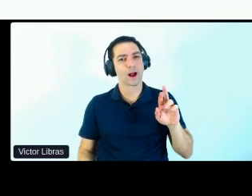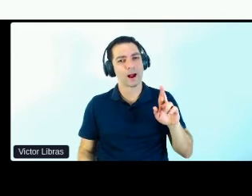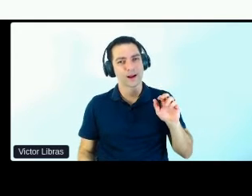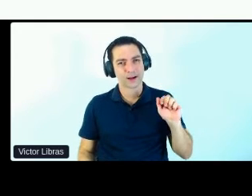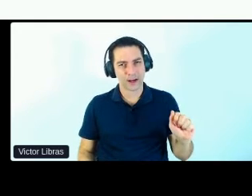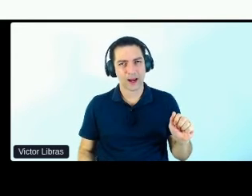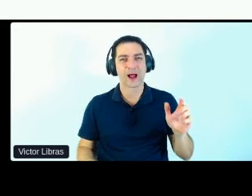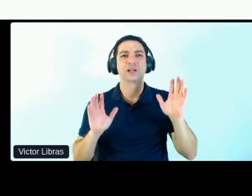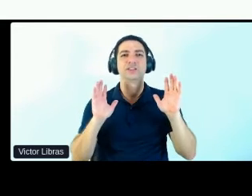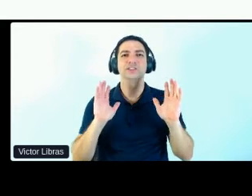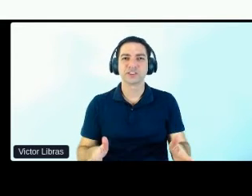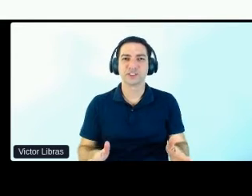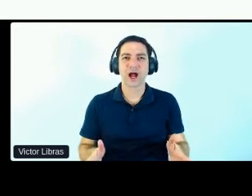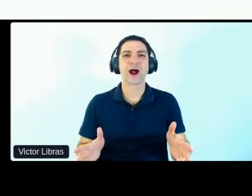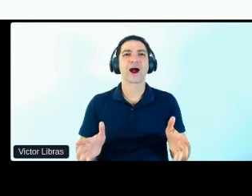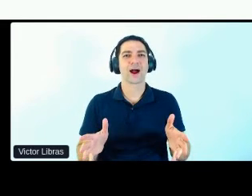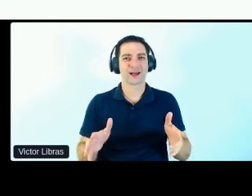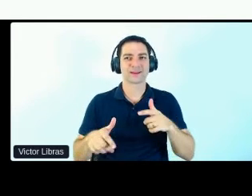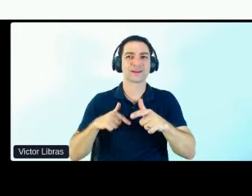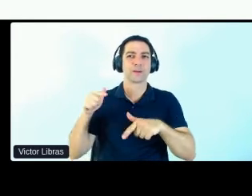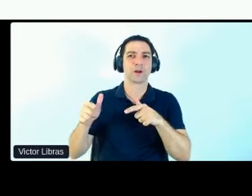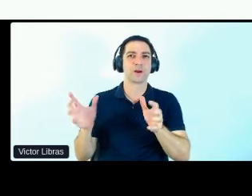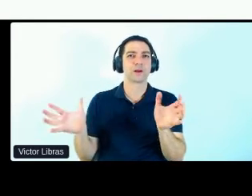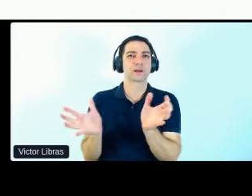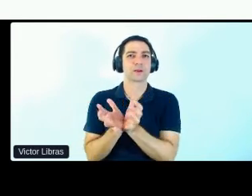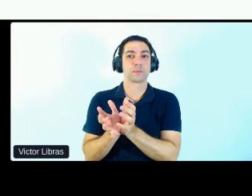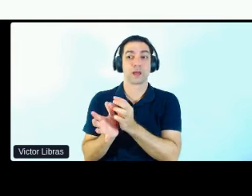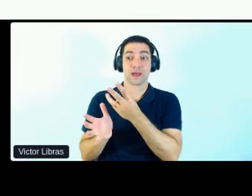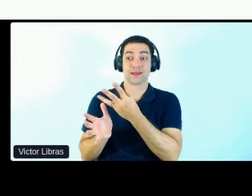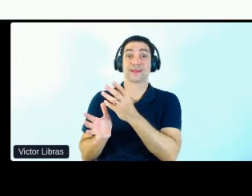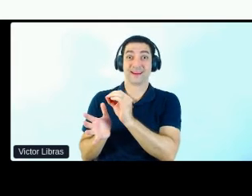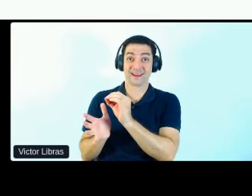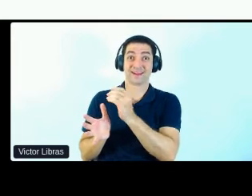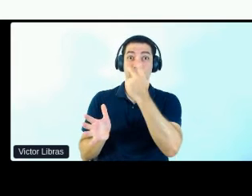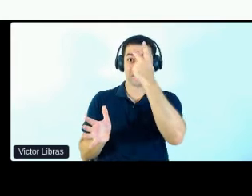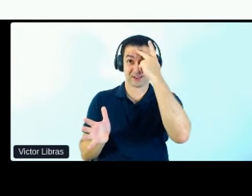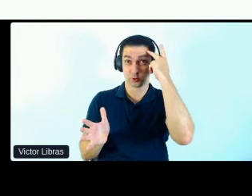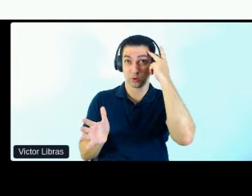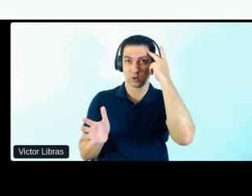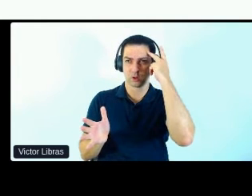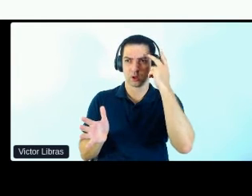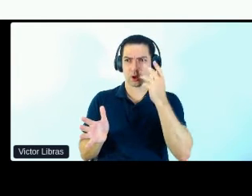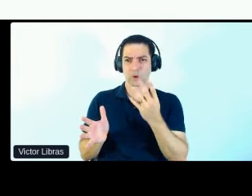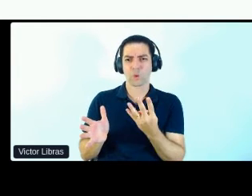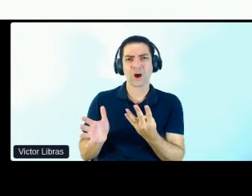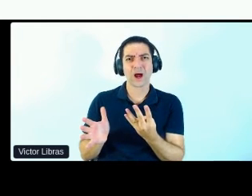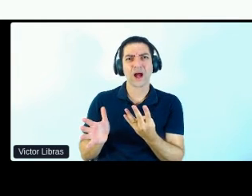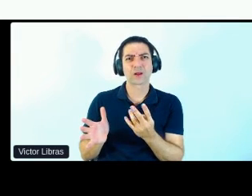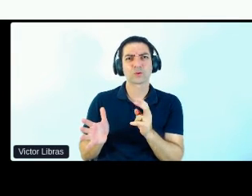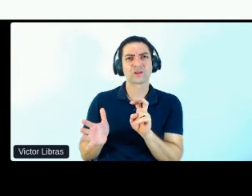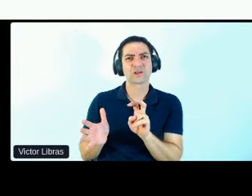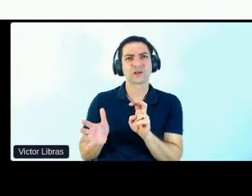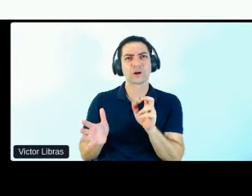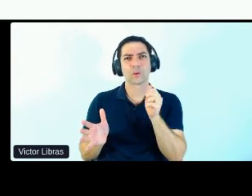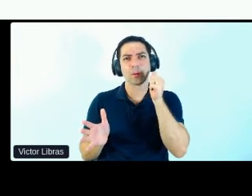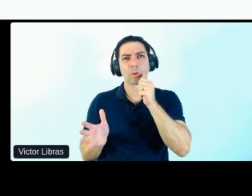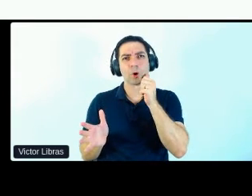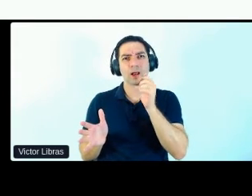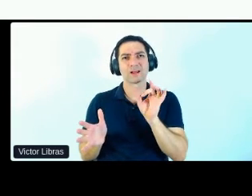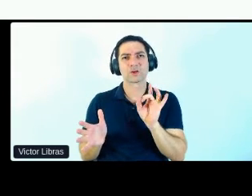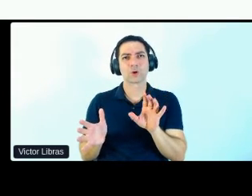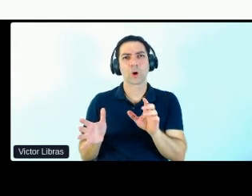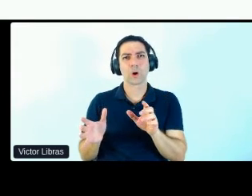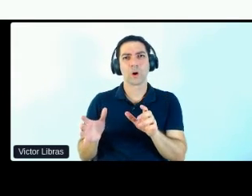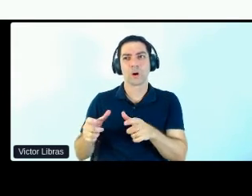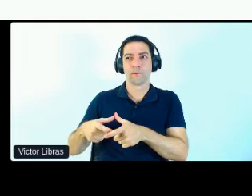equipes em times com 30 pessoas e você está entre as quatro ou cinco mulheres. Então, é uma diferença muito